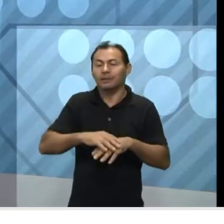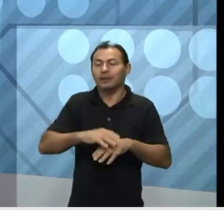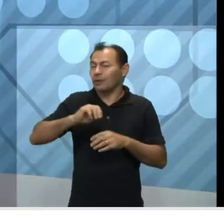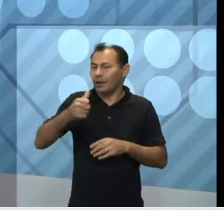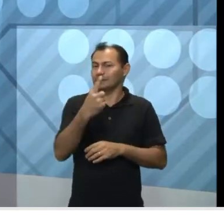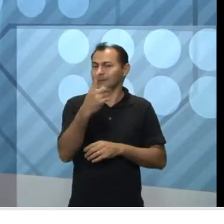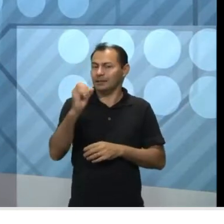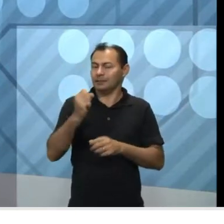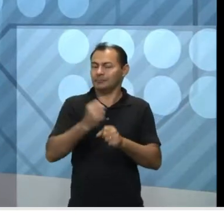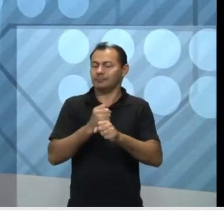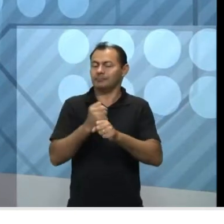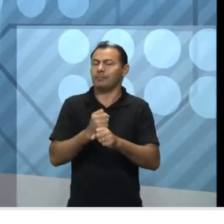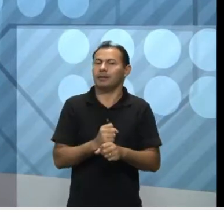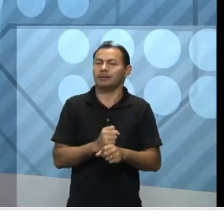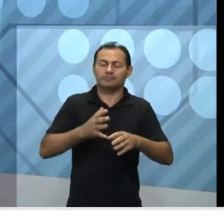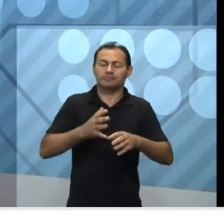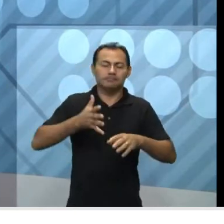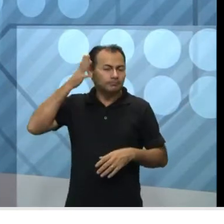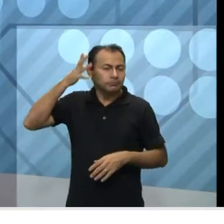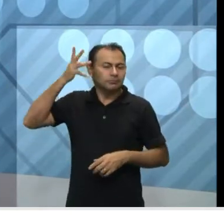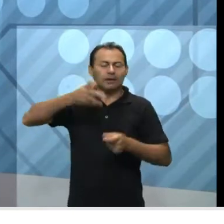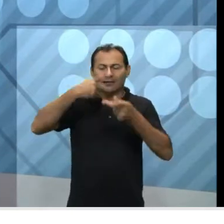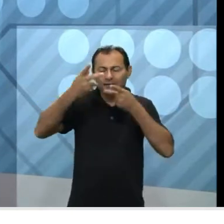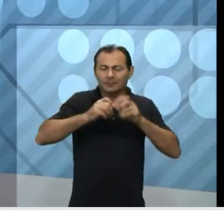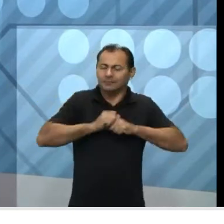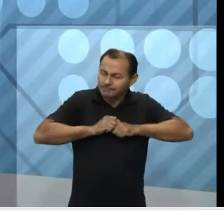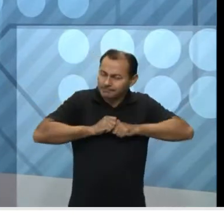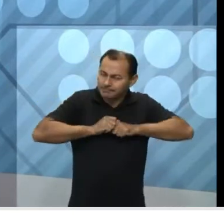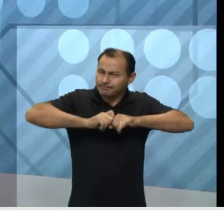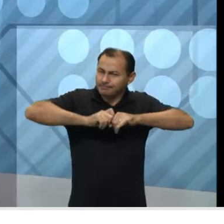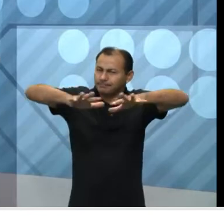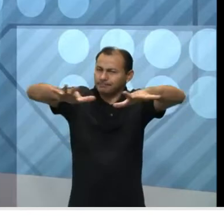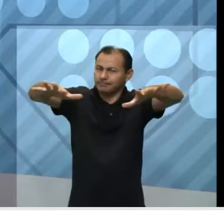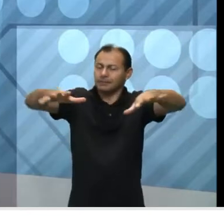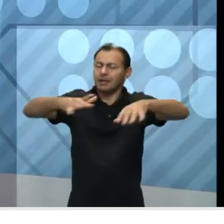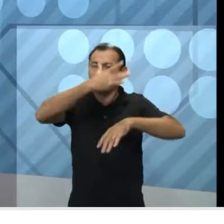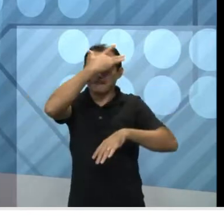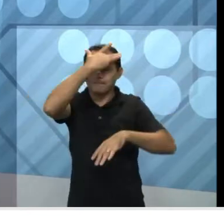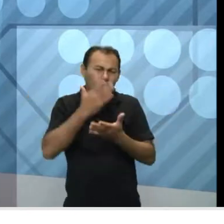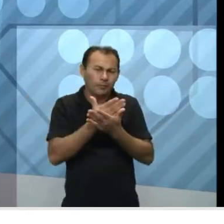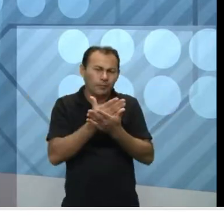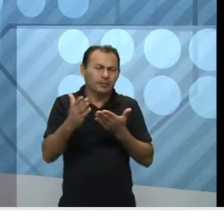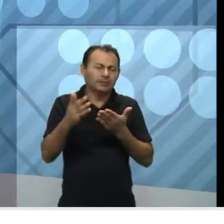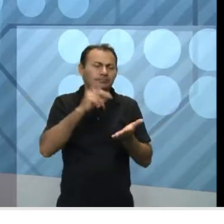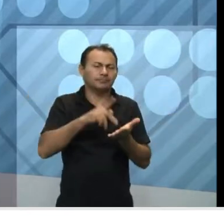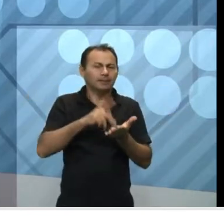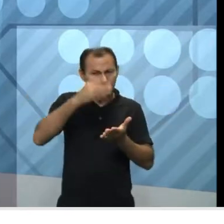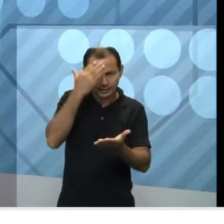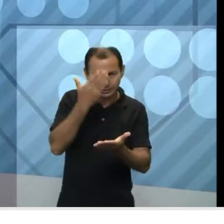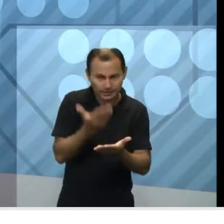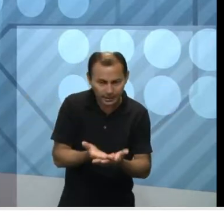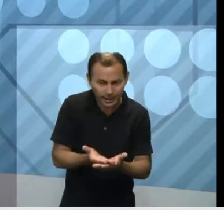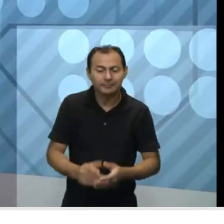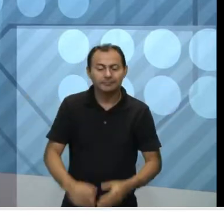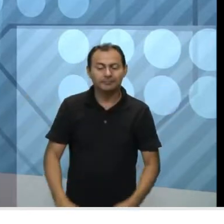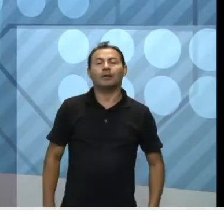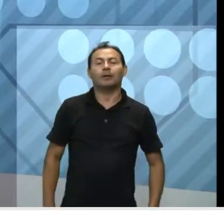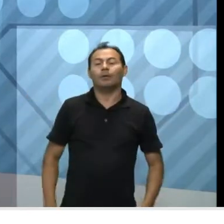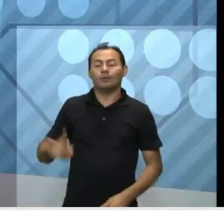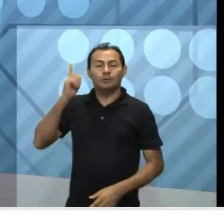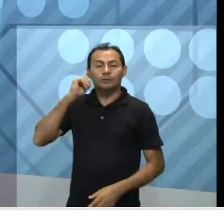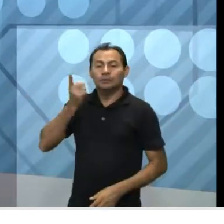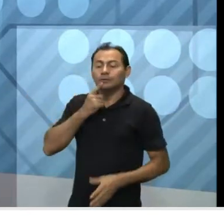sendo disseminado e as pessoas começaram realmente a acreditar, olha, o que os surdos utilizam, que na época nem era reconhecido